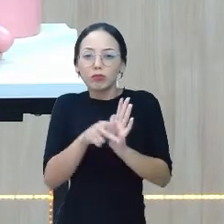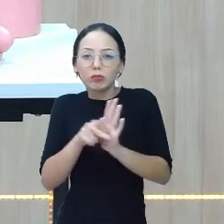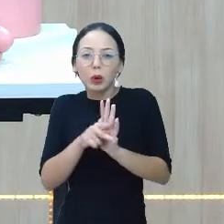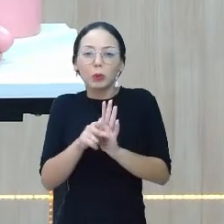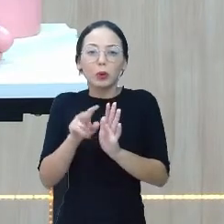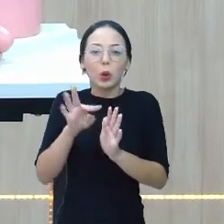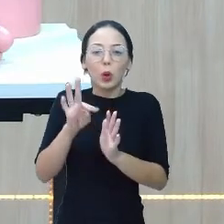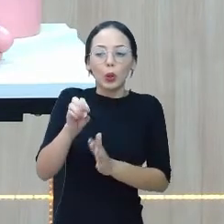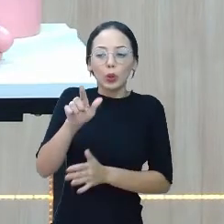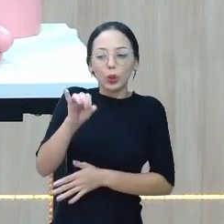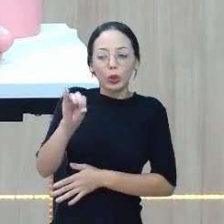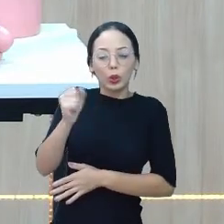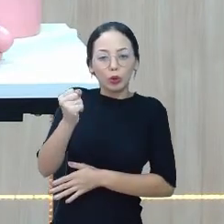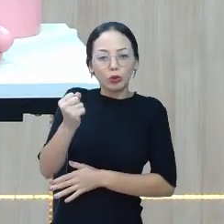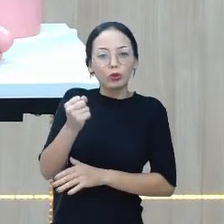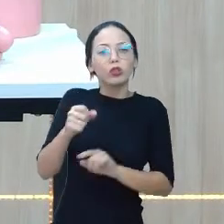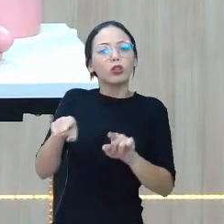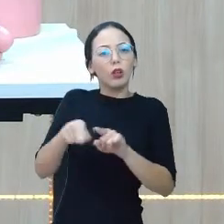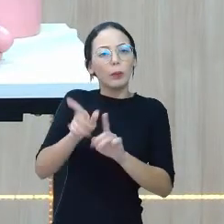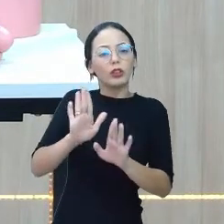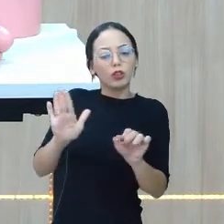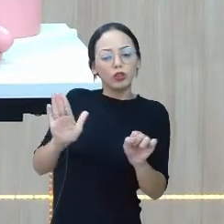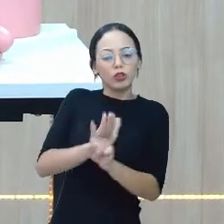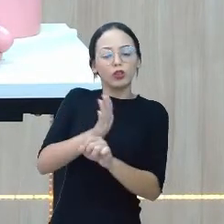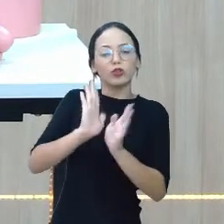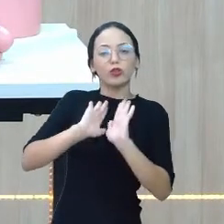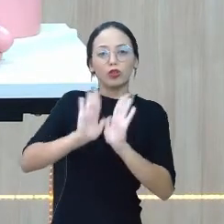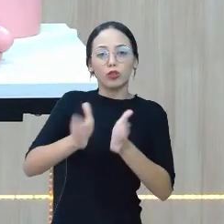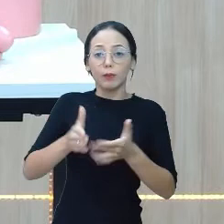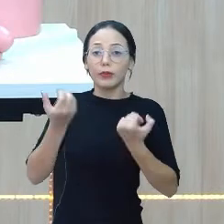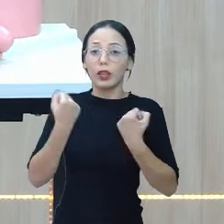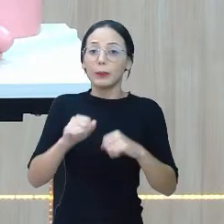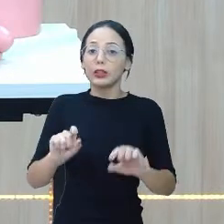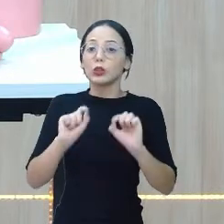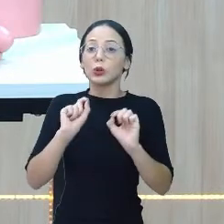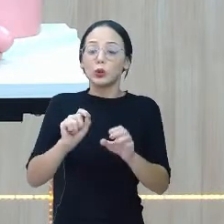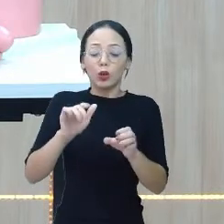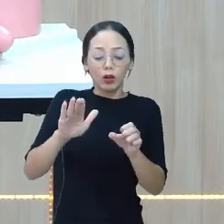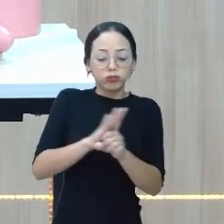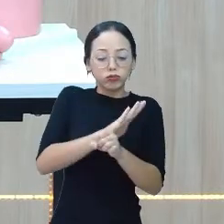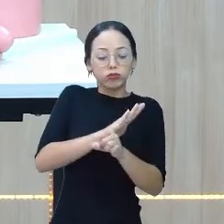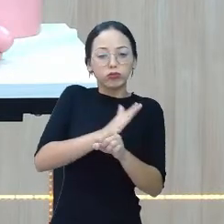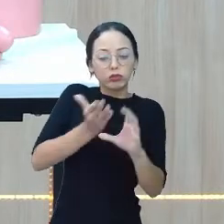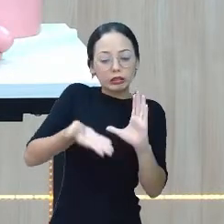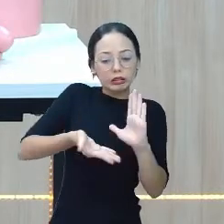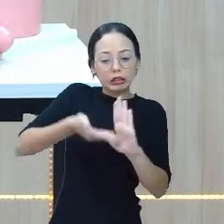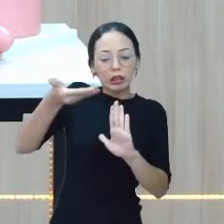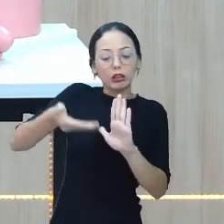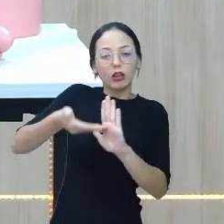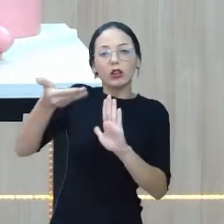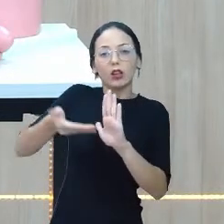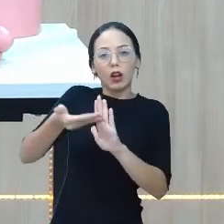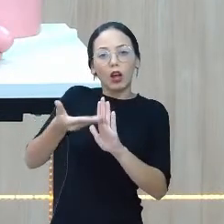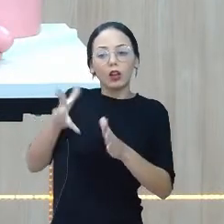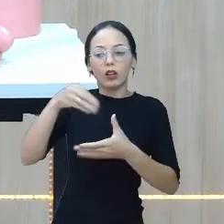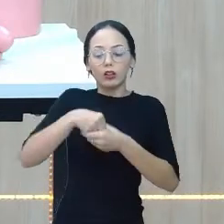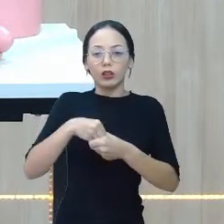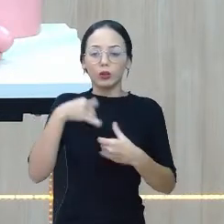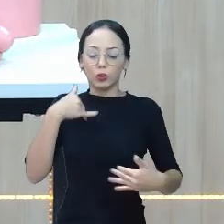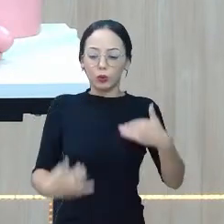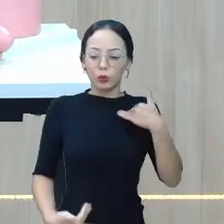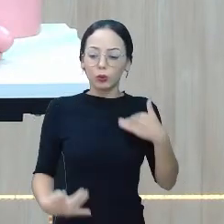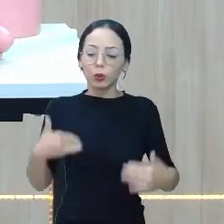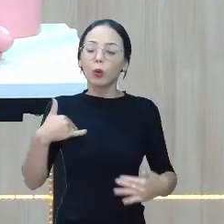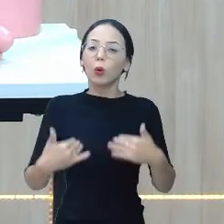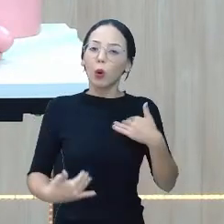também substâncias que estão em excesso e que, de alguma forma, vão, né, estar aí presente no nosso corpo e,